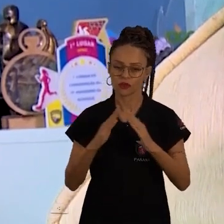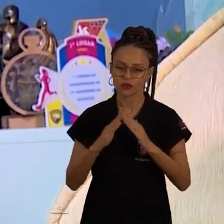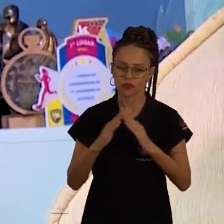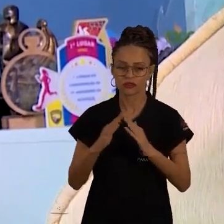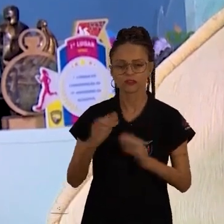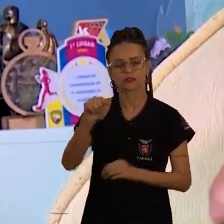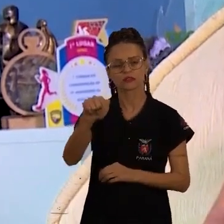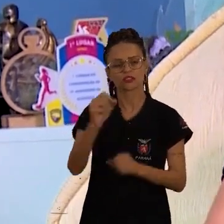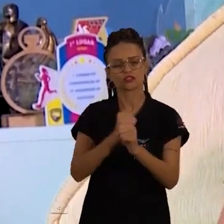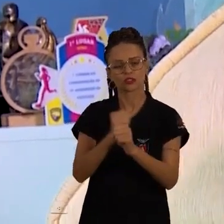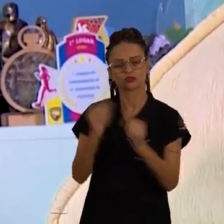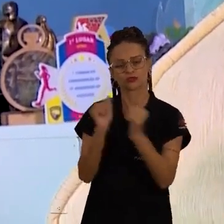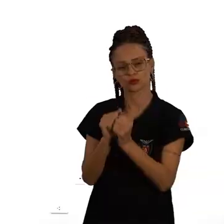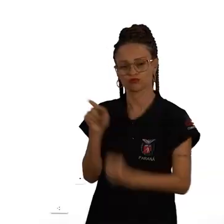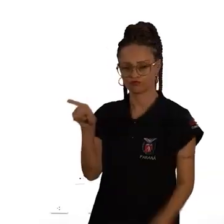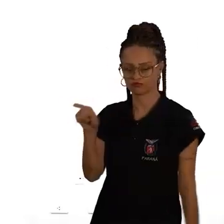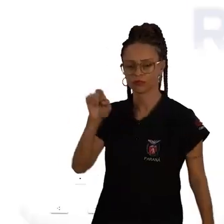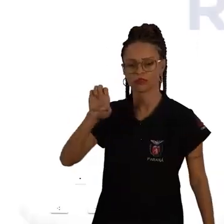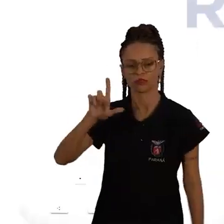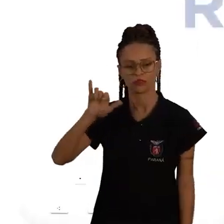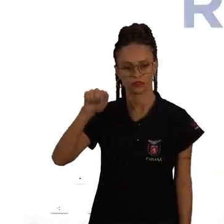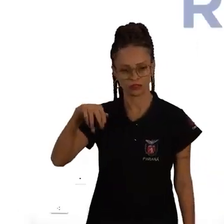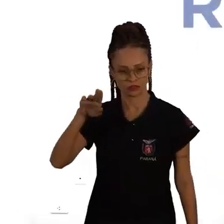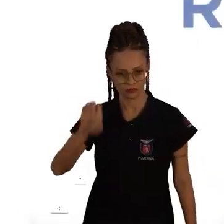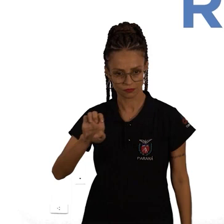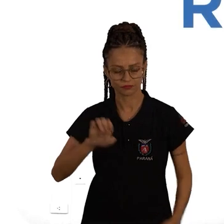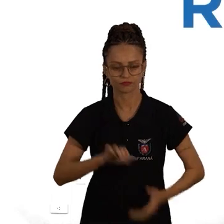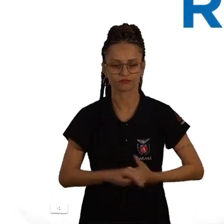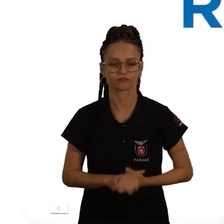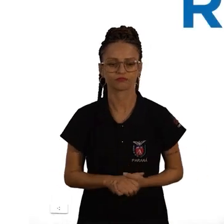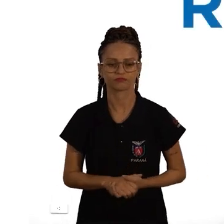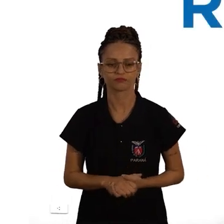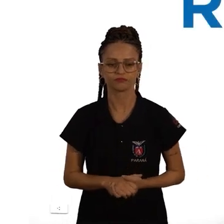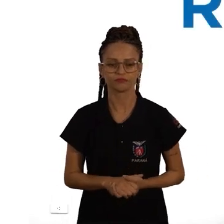morei 7 anos, estou com a Eliane.